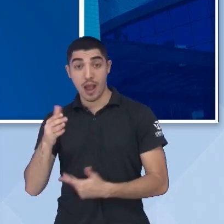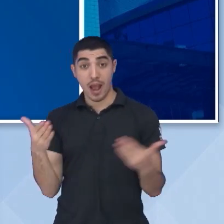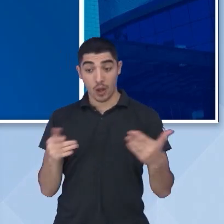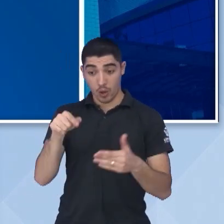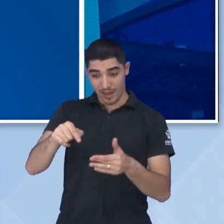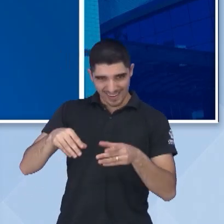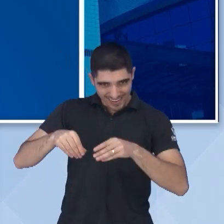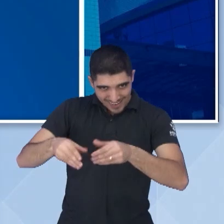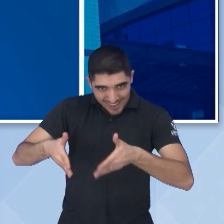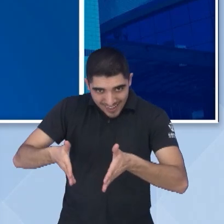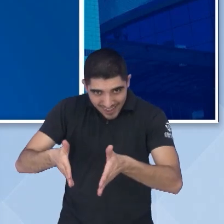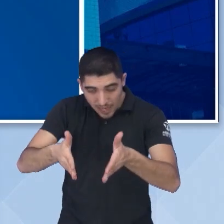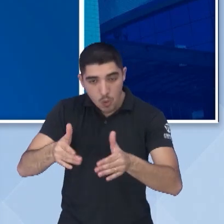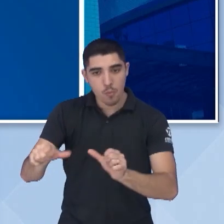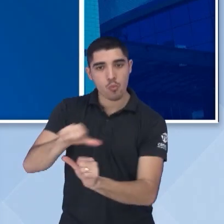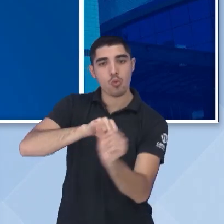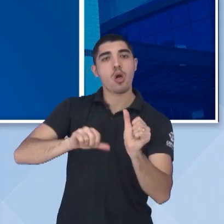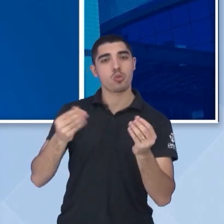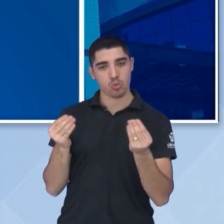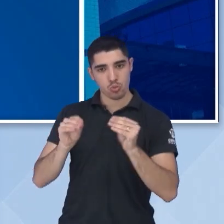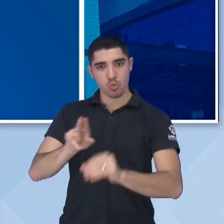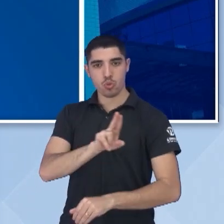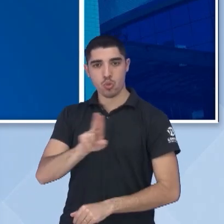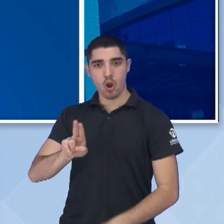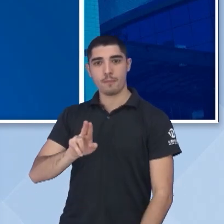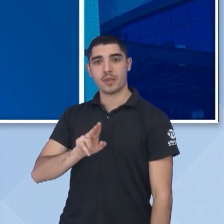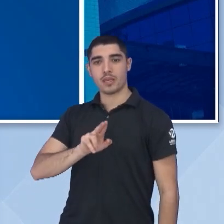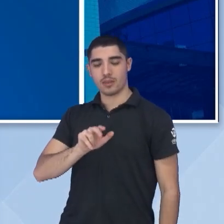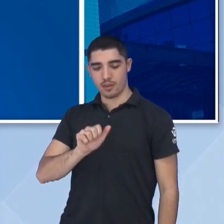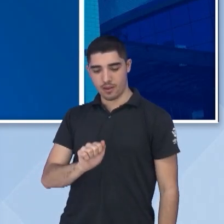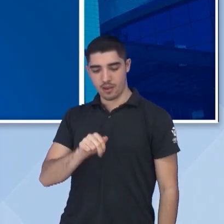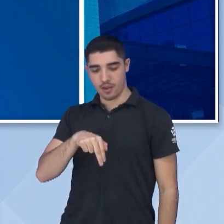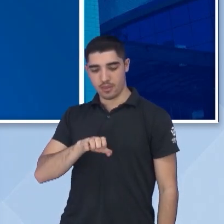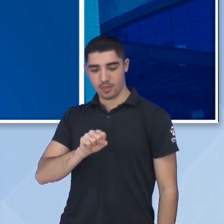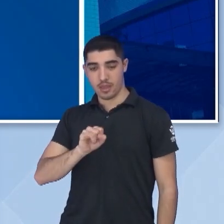Ferreira Gonçalves. O rito é ordinário.